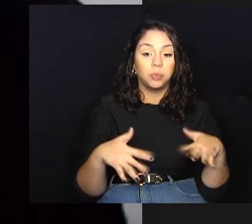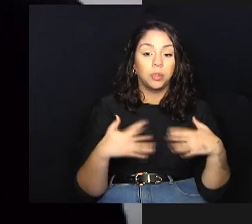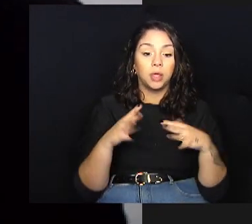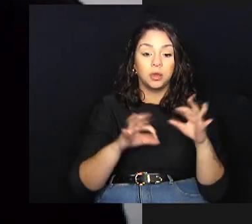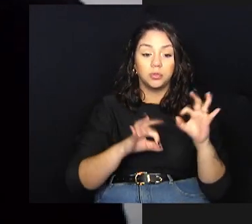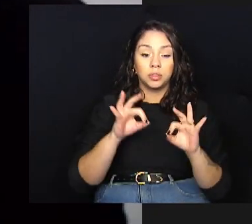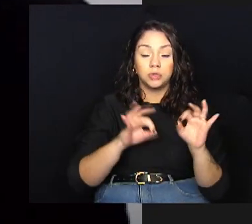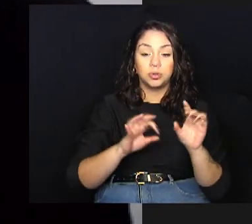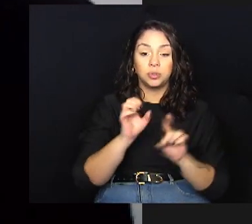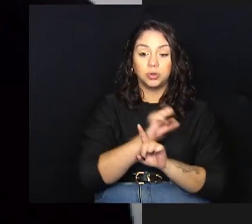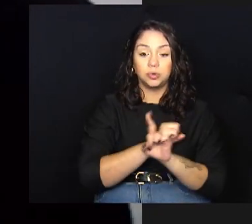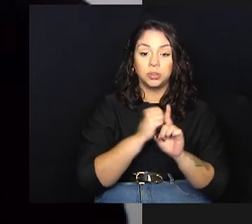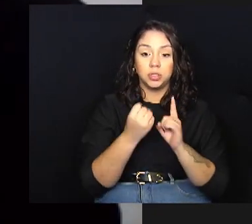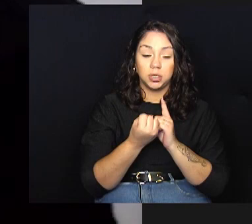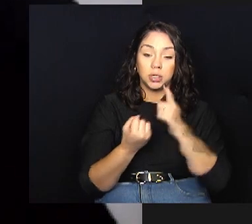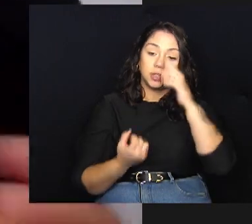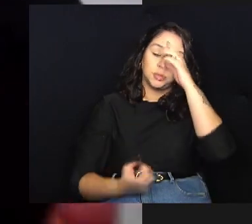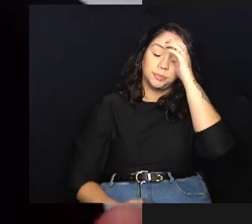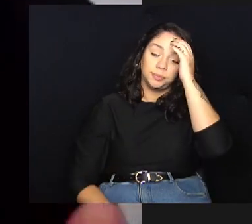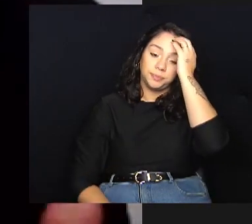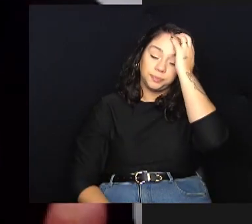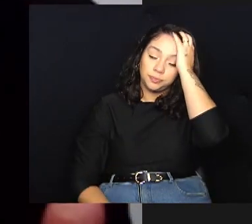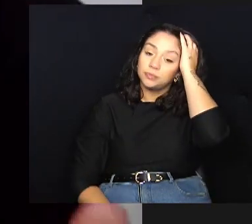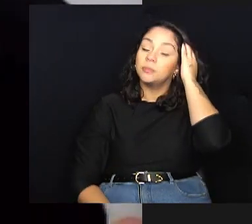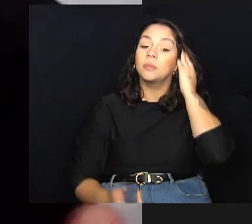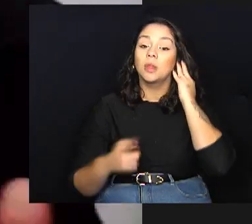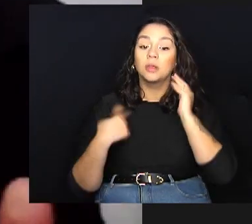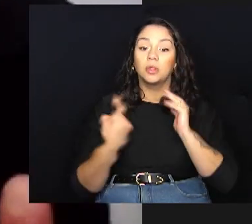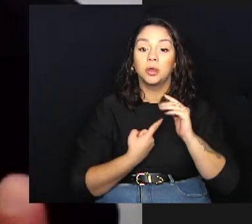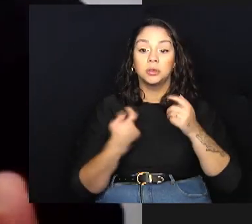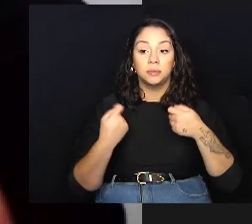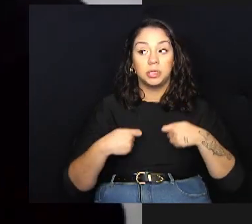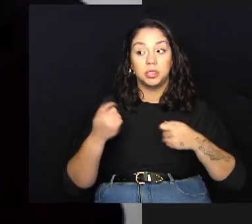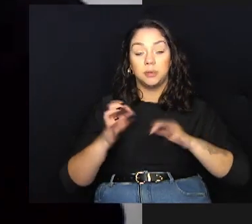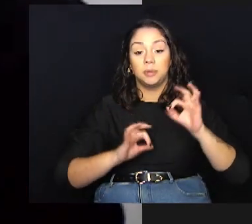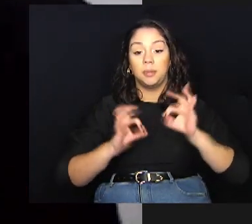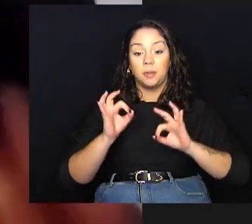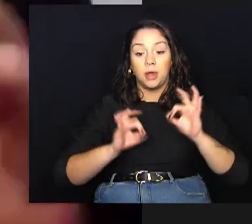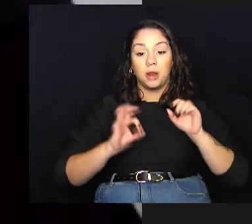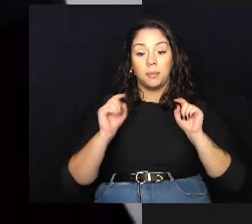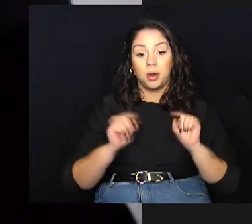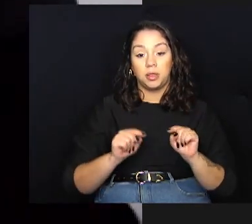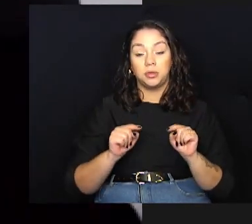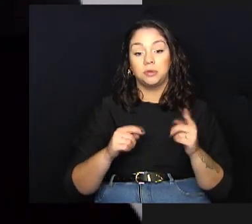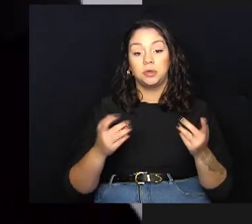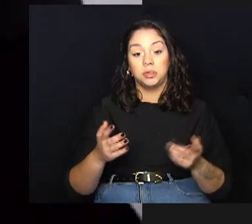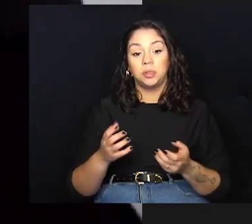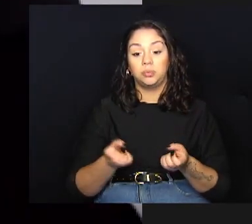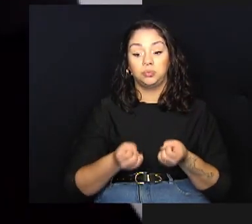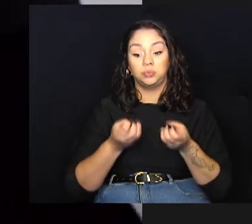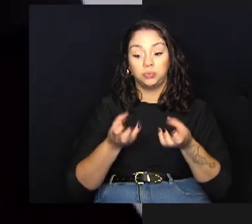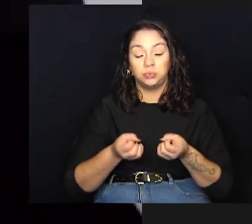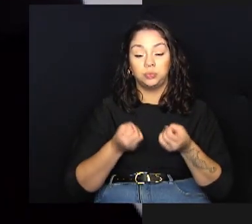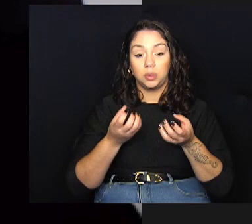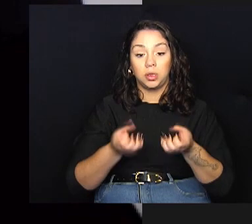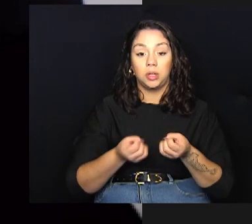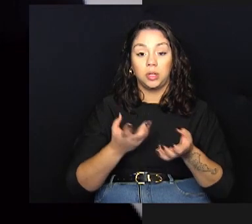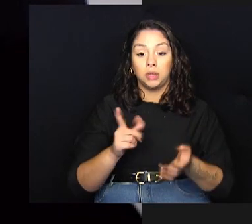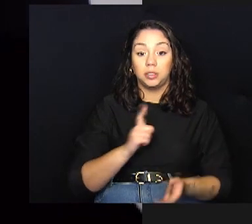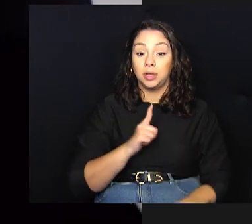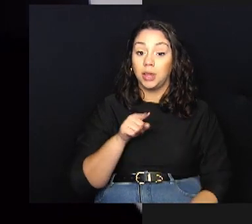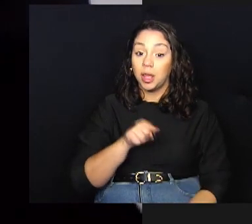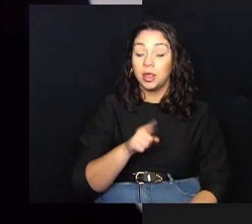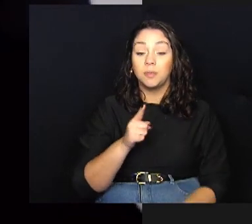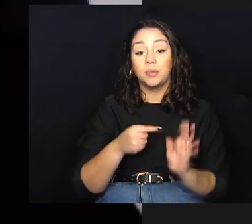da sociedade e a gente precisa se preparar para isso né então os dados estão aí para mostrar para a